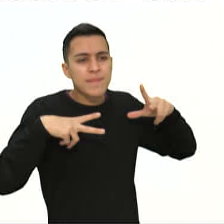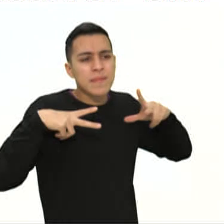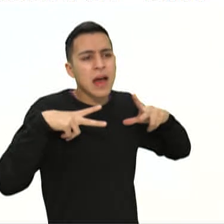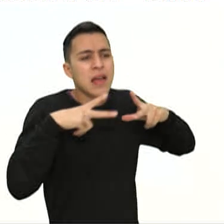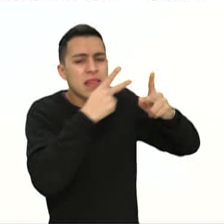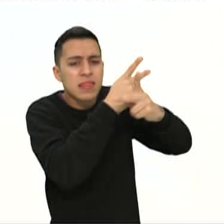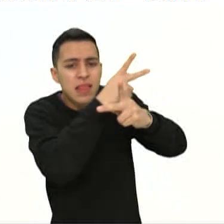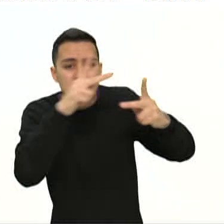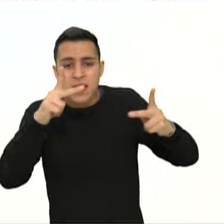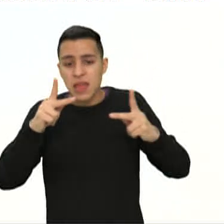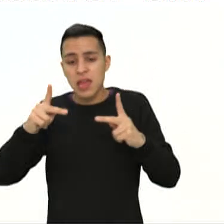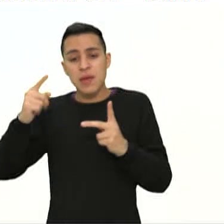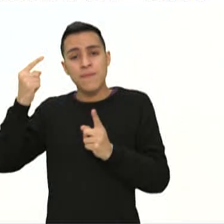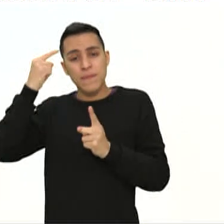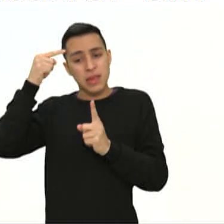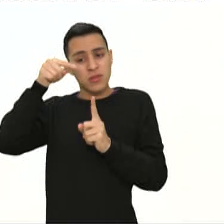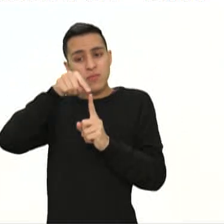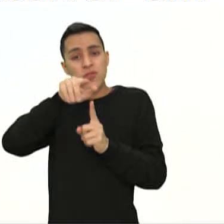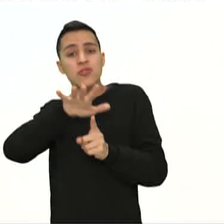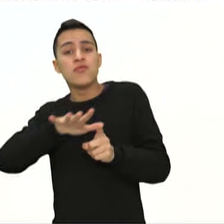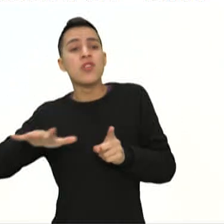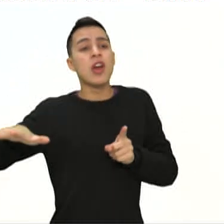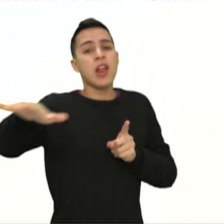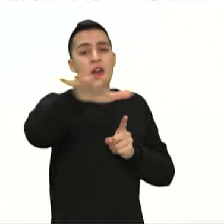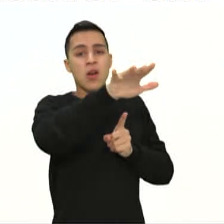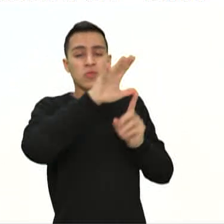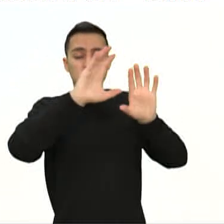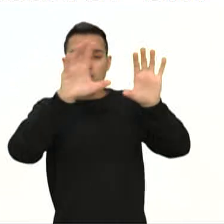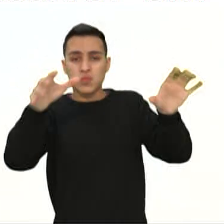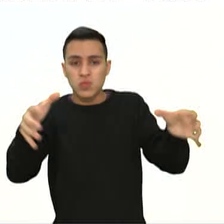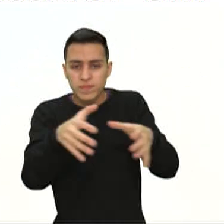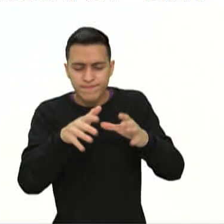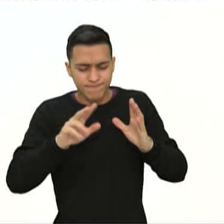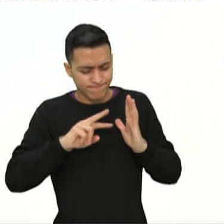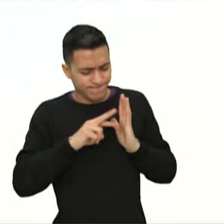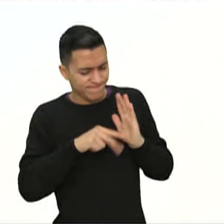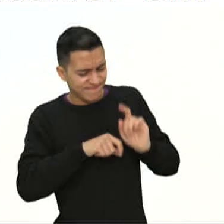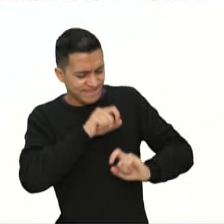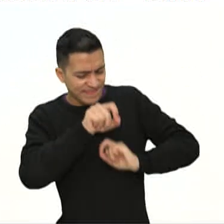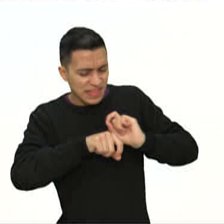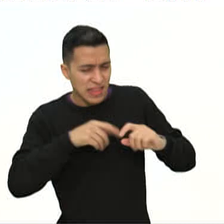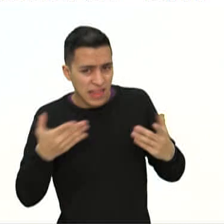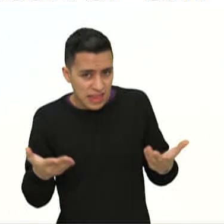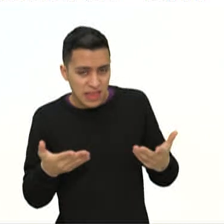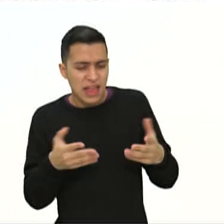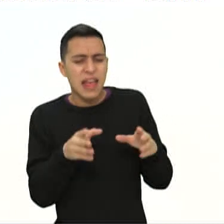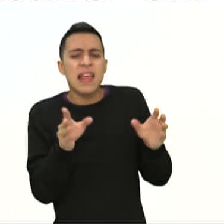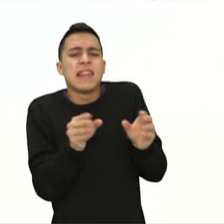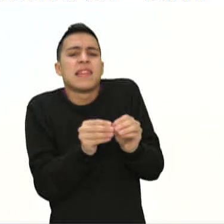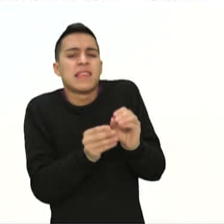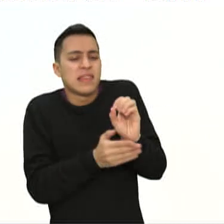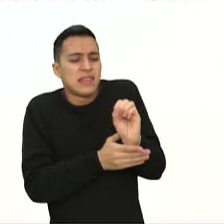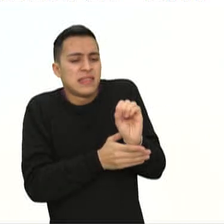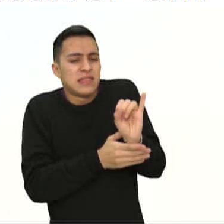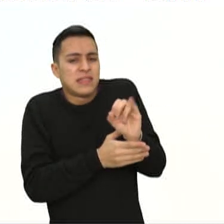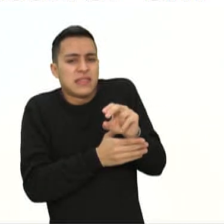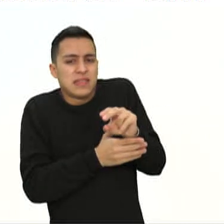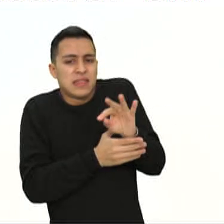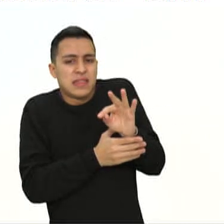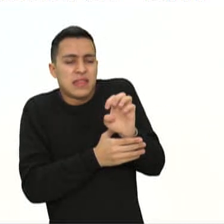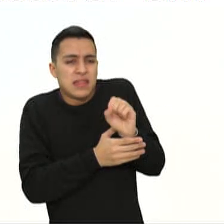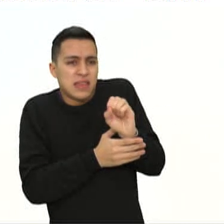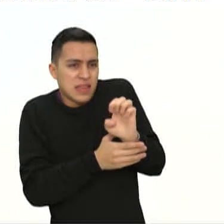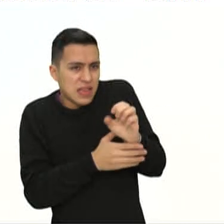na objetividade da Constituição. O que significa isso aí, né? A síntese, ou seja, a junção